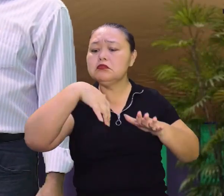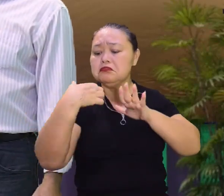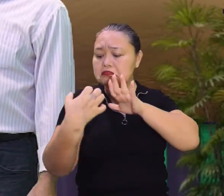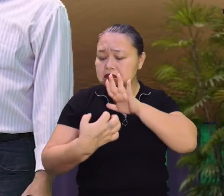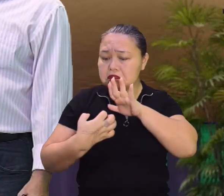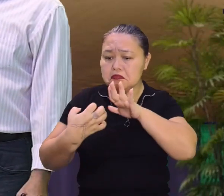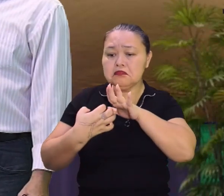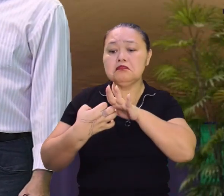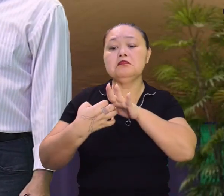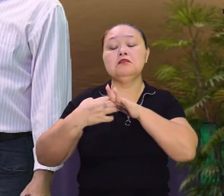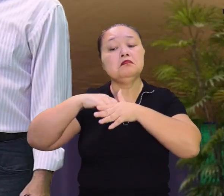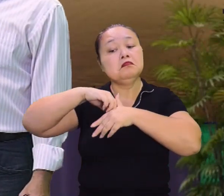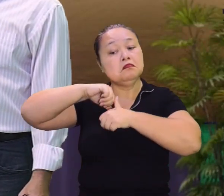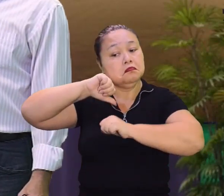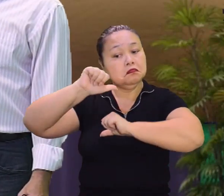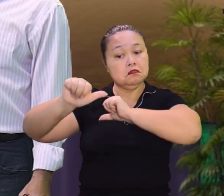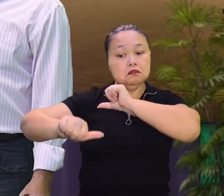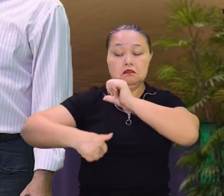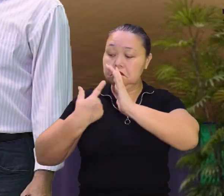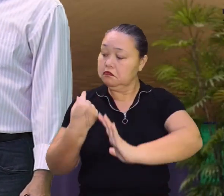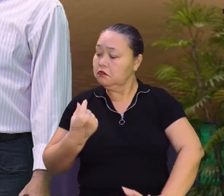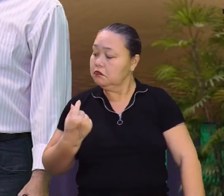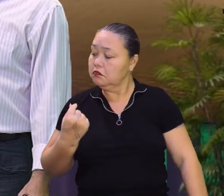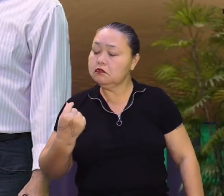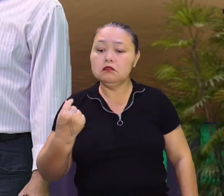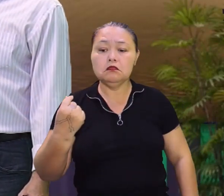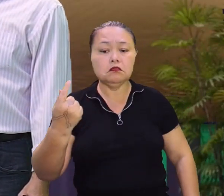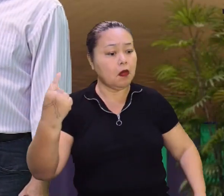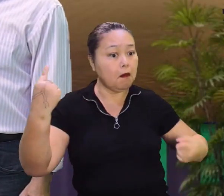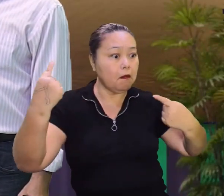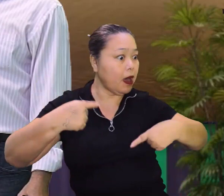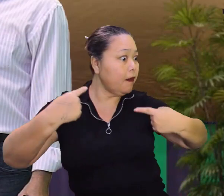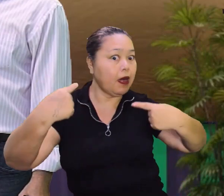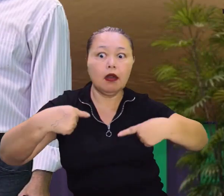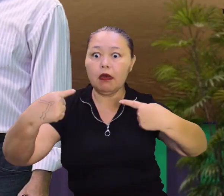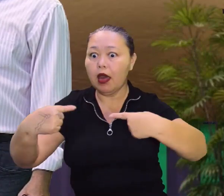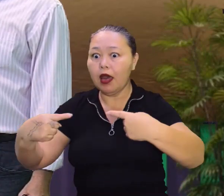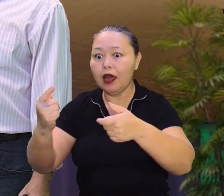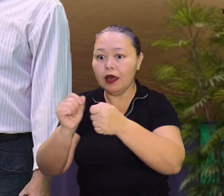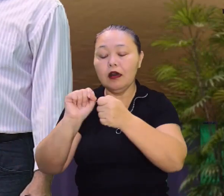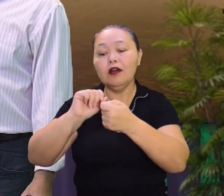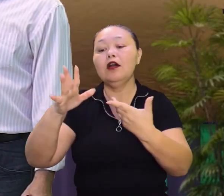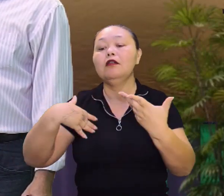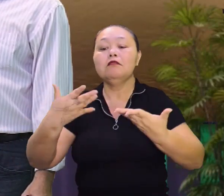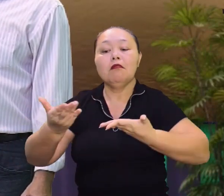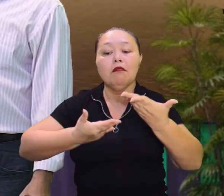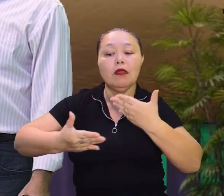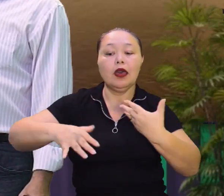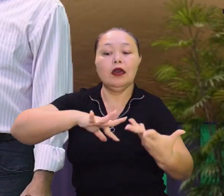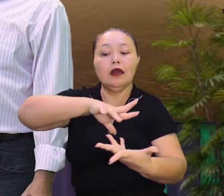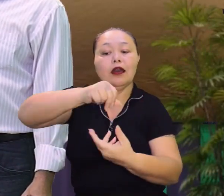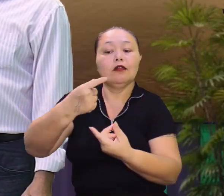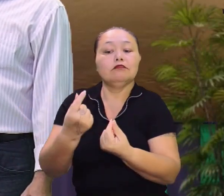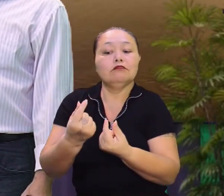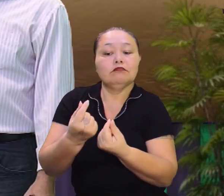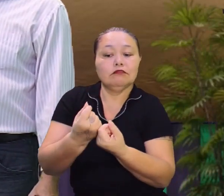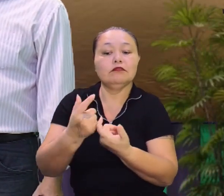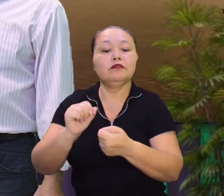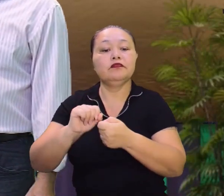industrial e tornaram-se economias competitivas no mercado internacional. Então, essa galera aí,